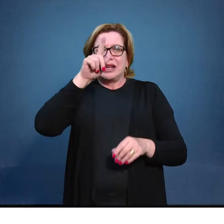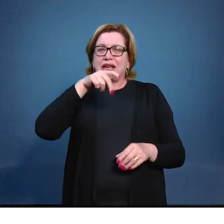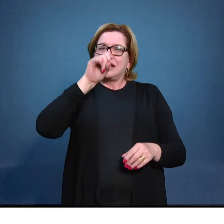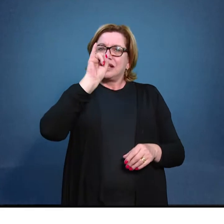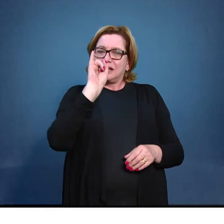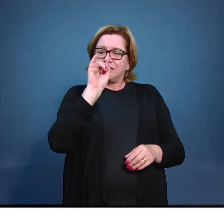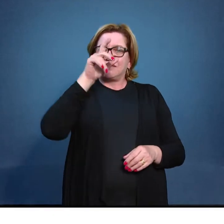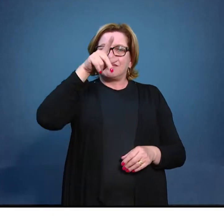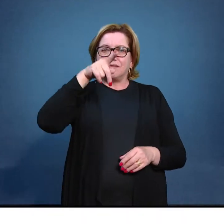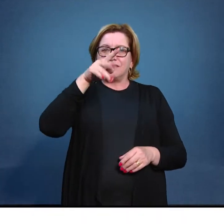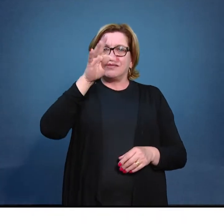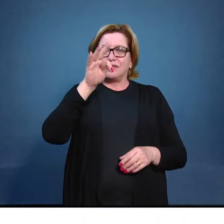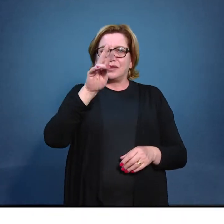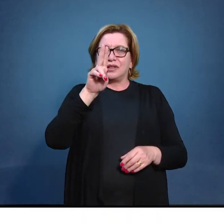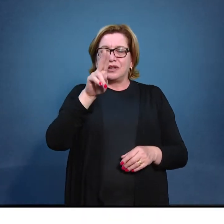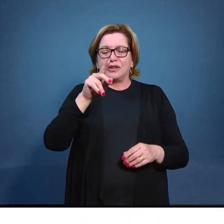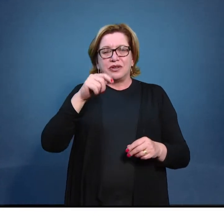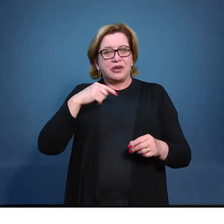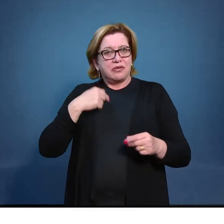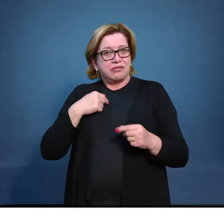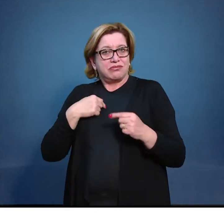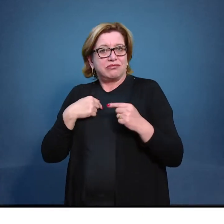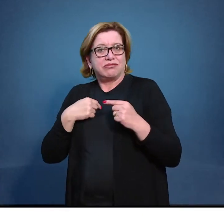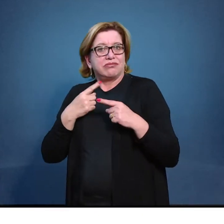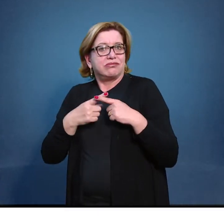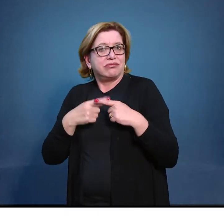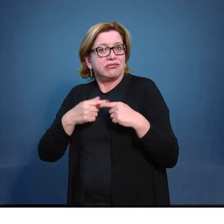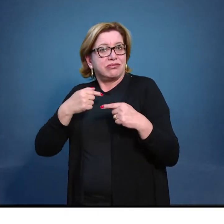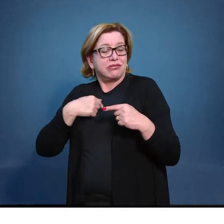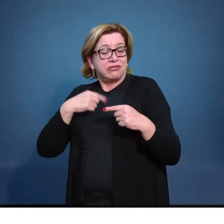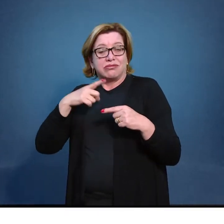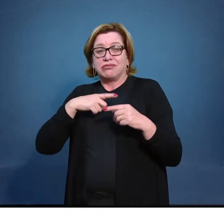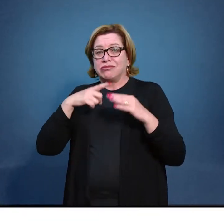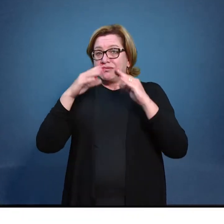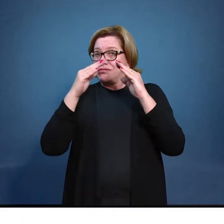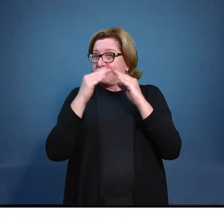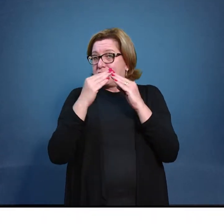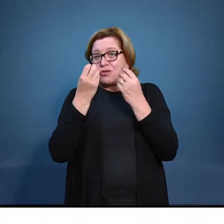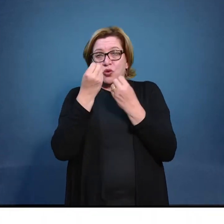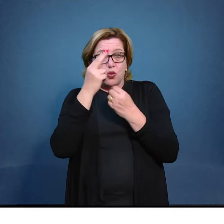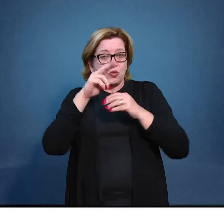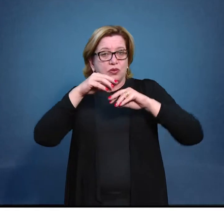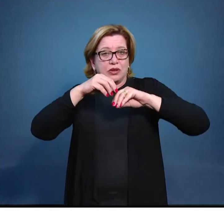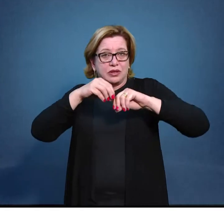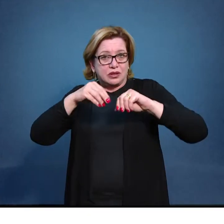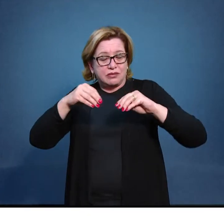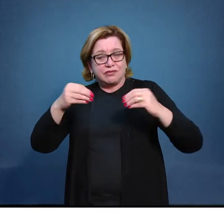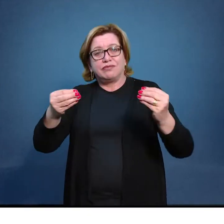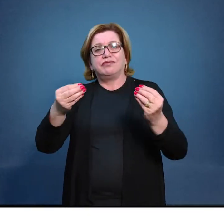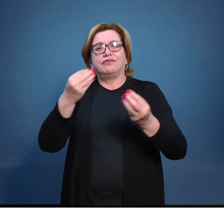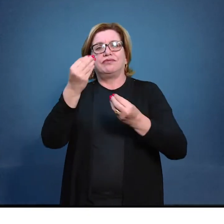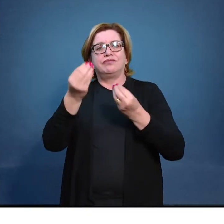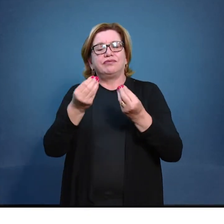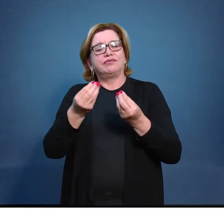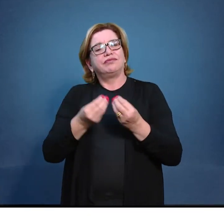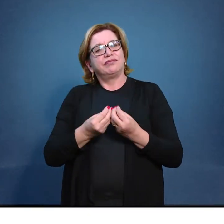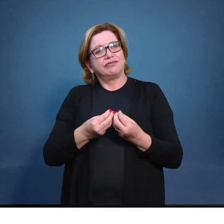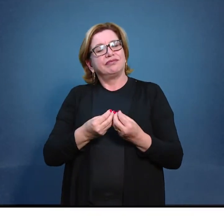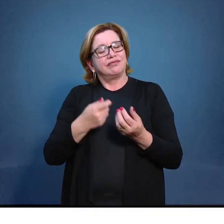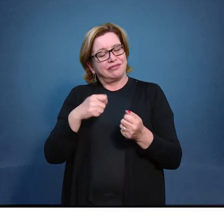cobrado pelo fato de eu possuir um imóvel, né, uma casa ou um